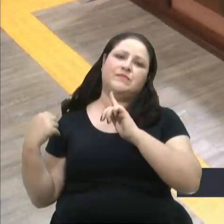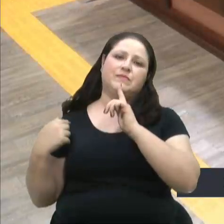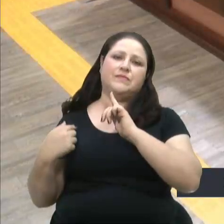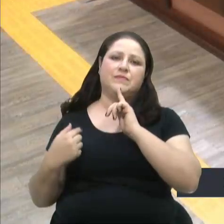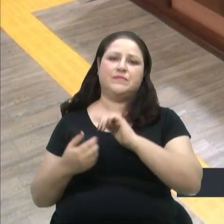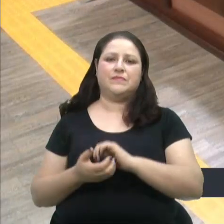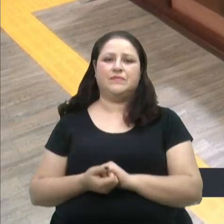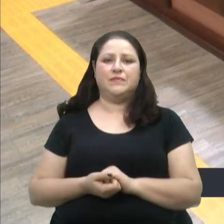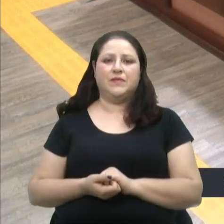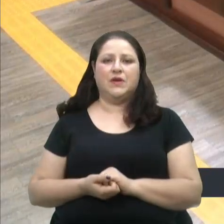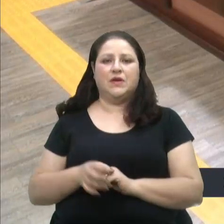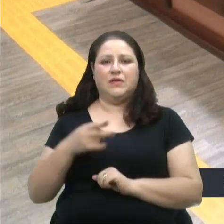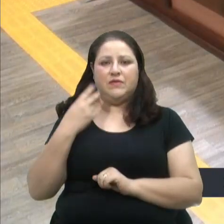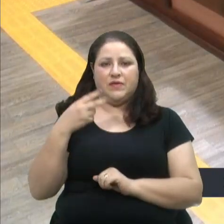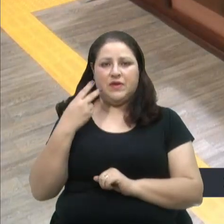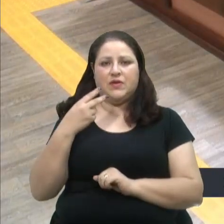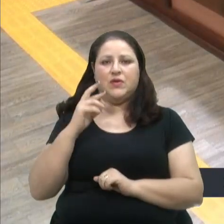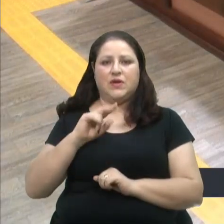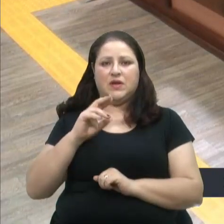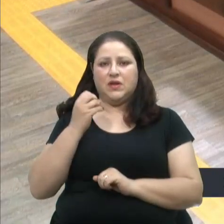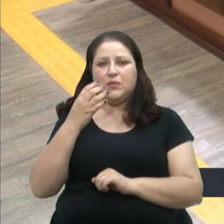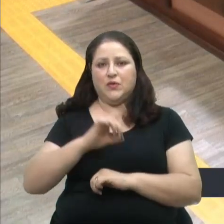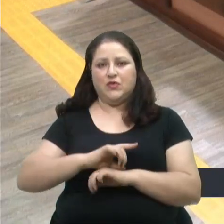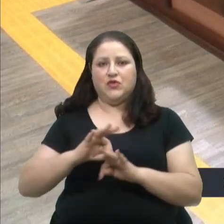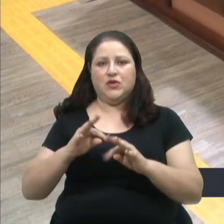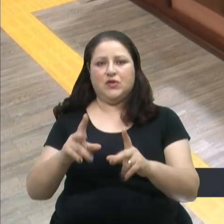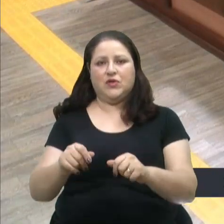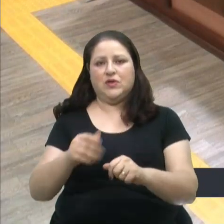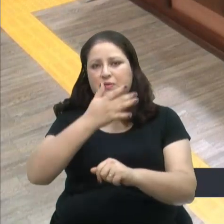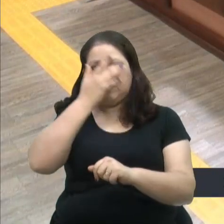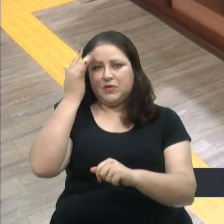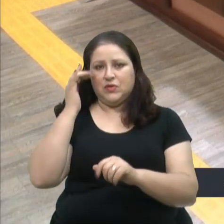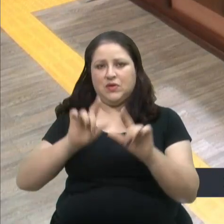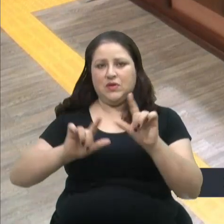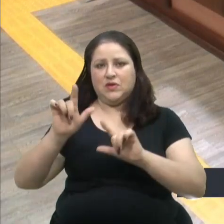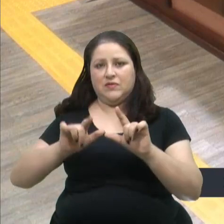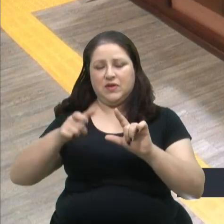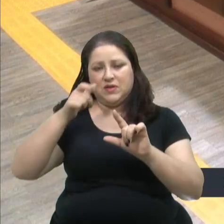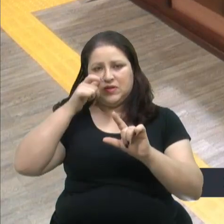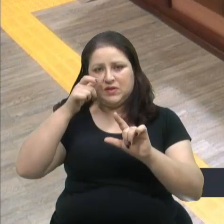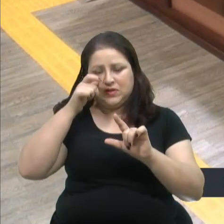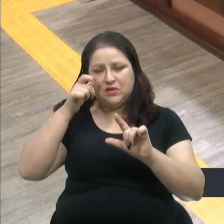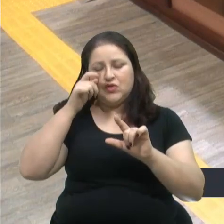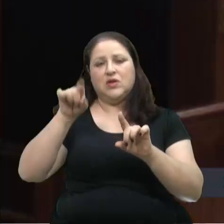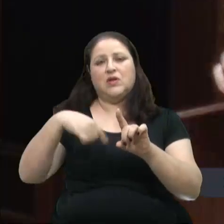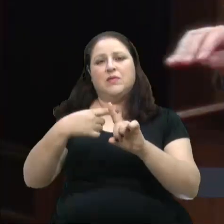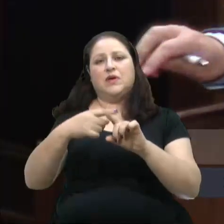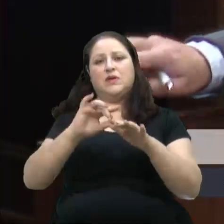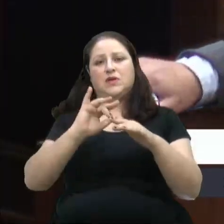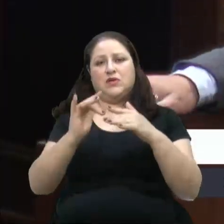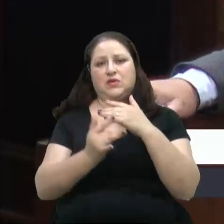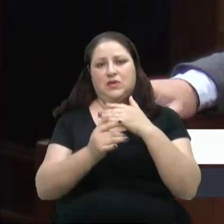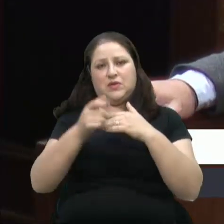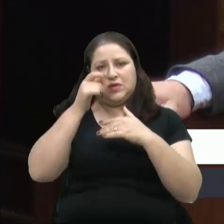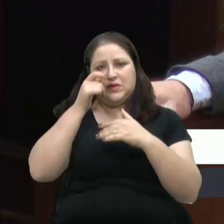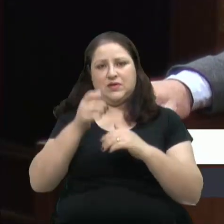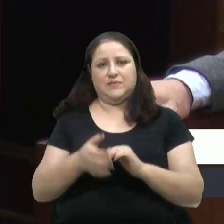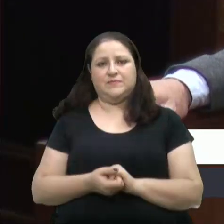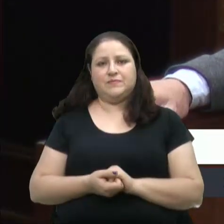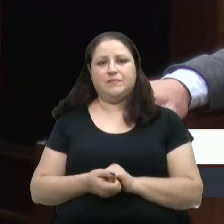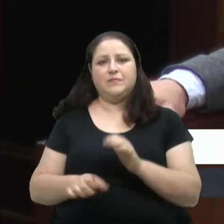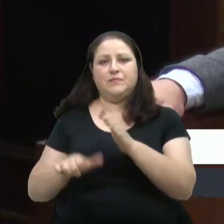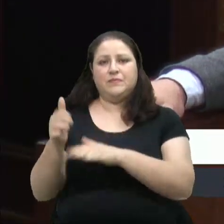eu dou Renato bom dia bom dia a todos aqueles que nos acompanham através da TV e também através das redes sociais no primeiro dia aqui